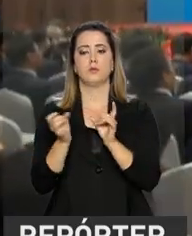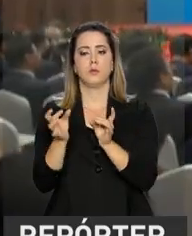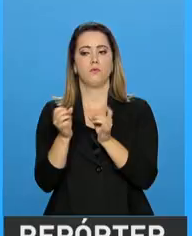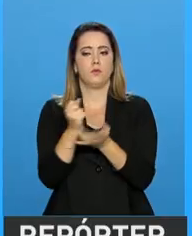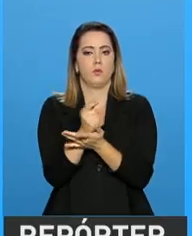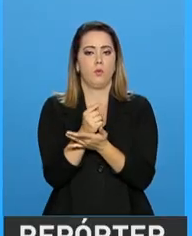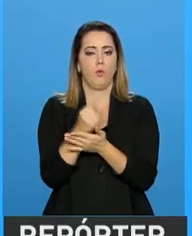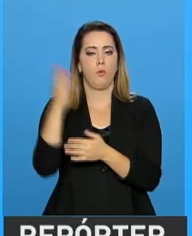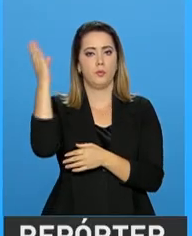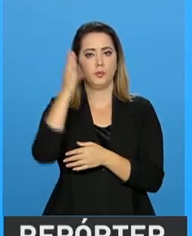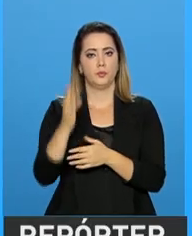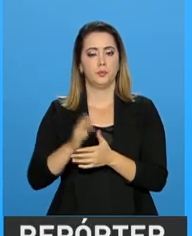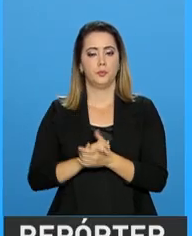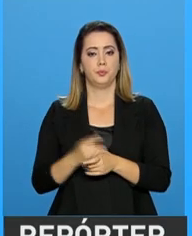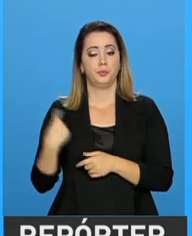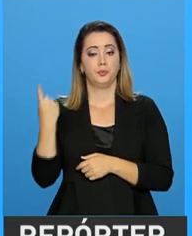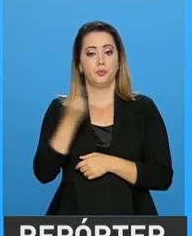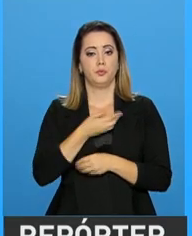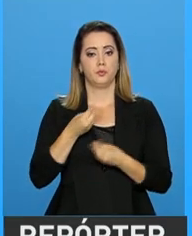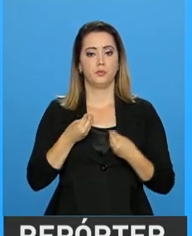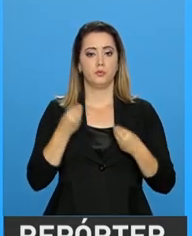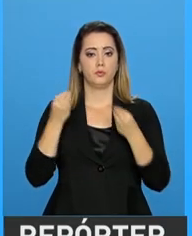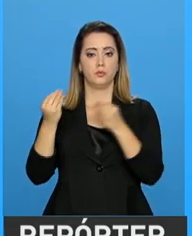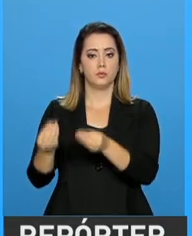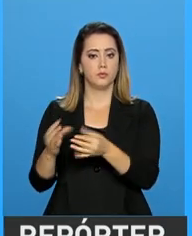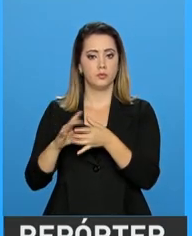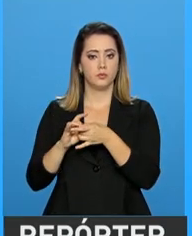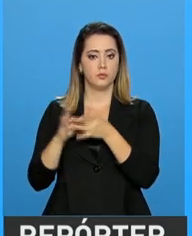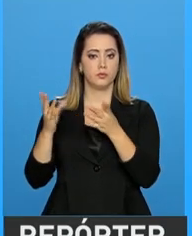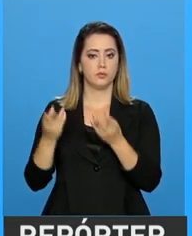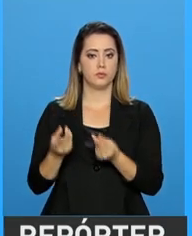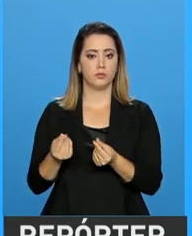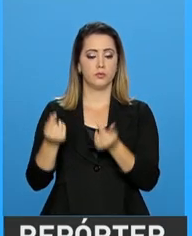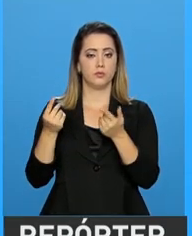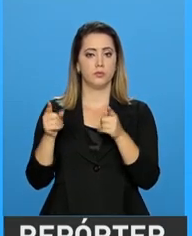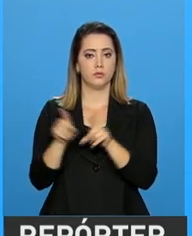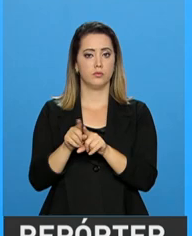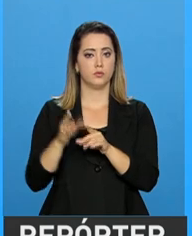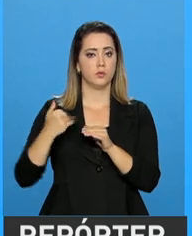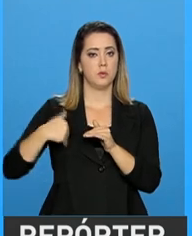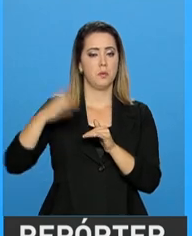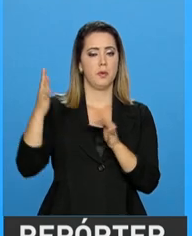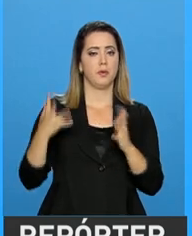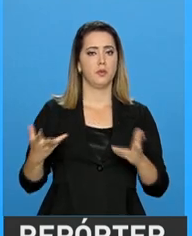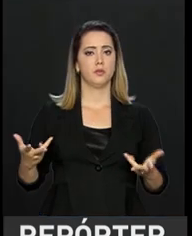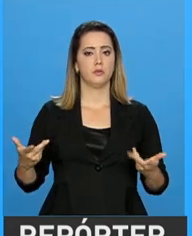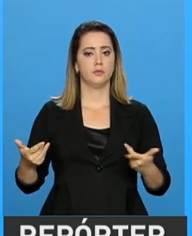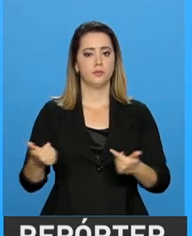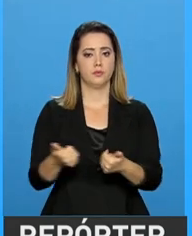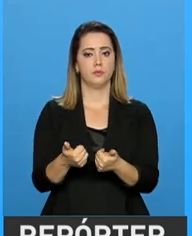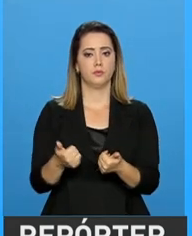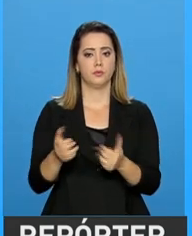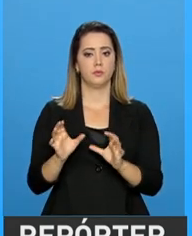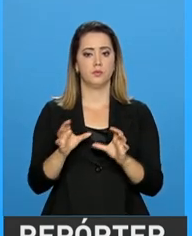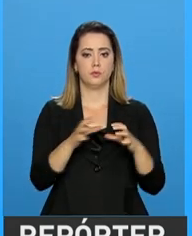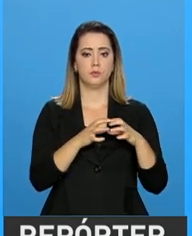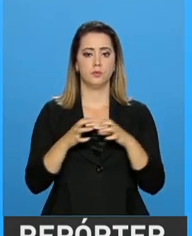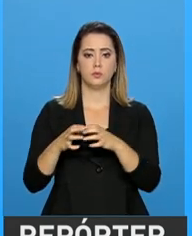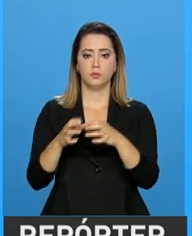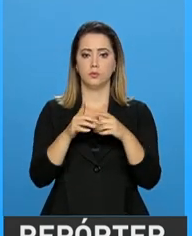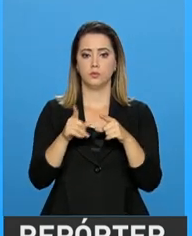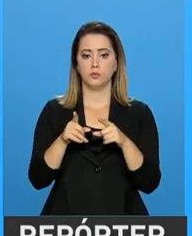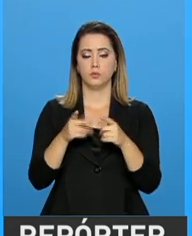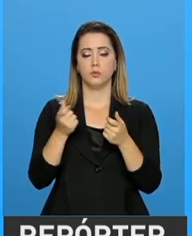brasil nós devolvemos autonomia e conferimos maior eficiência as agências